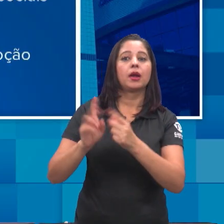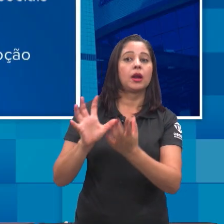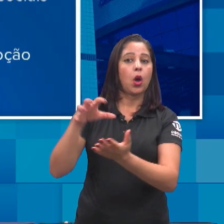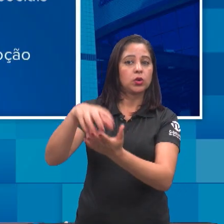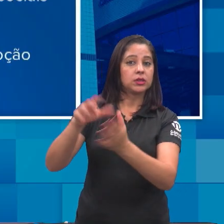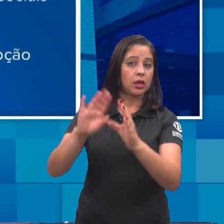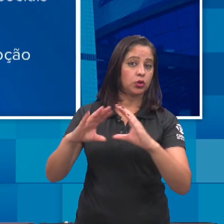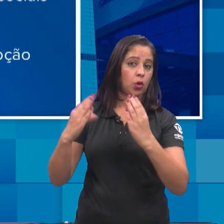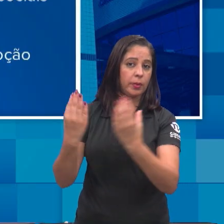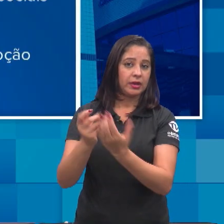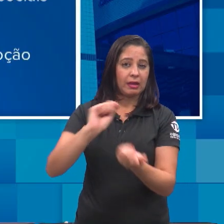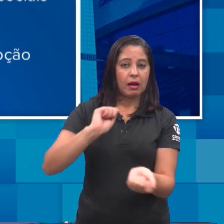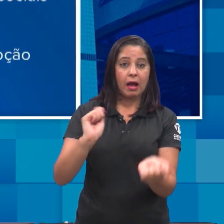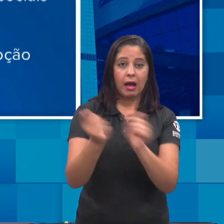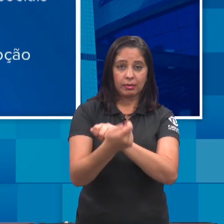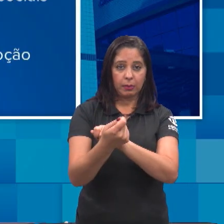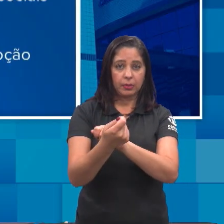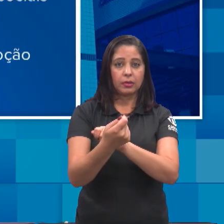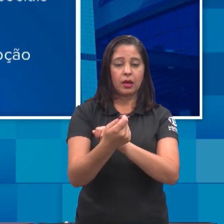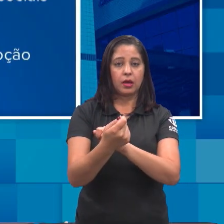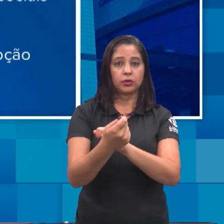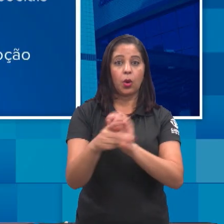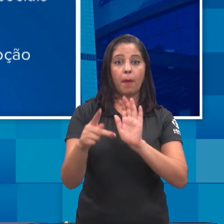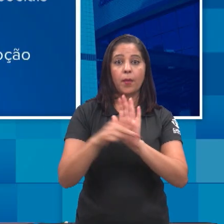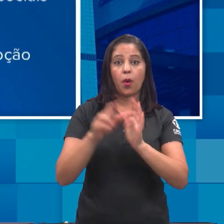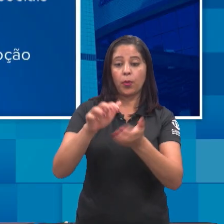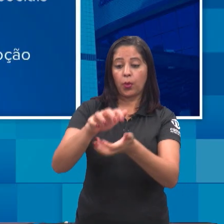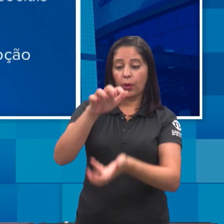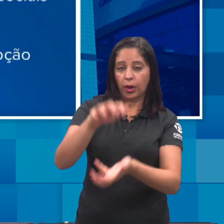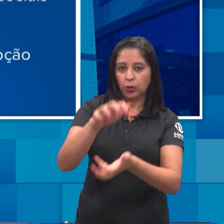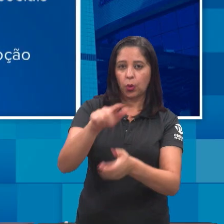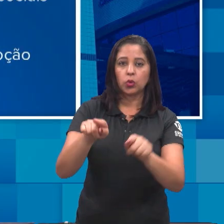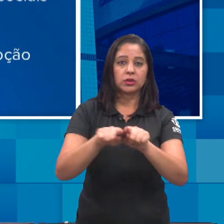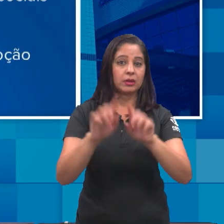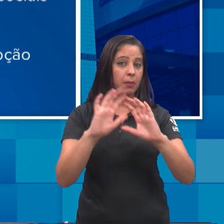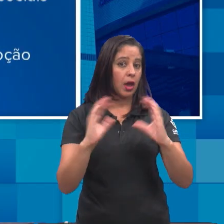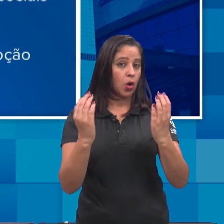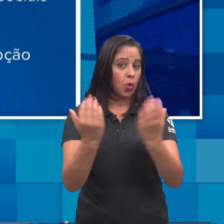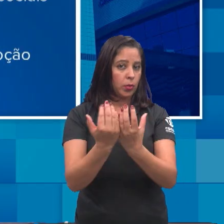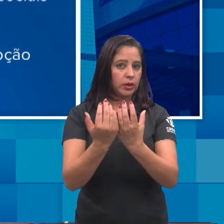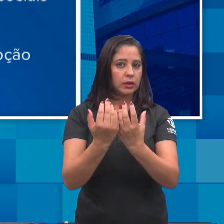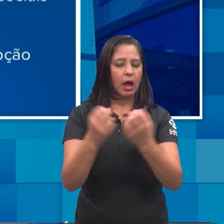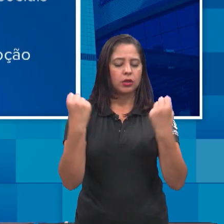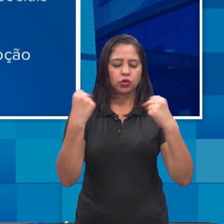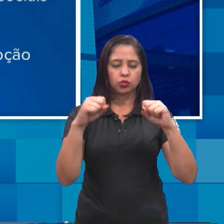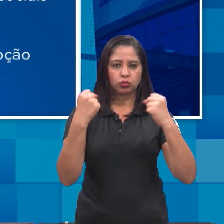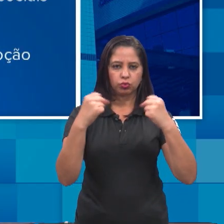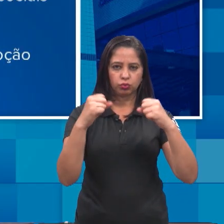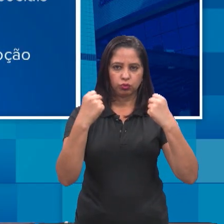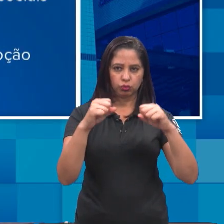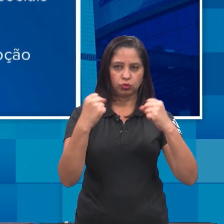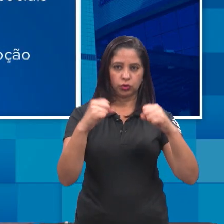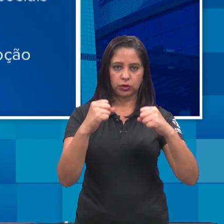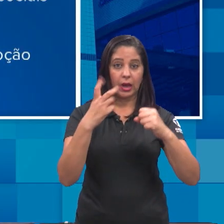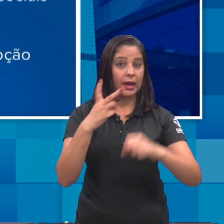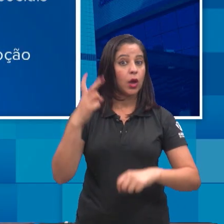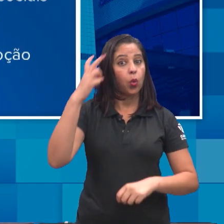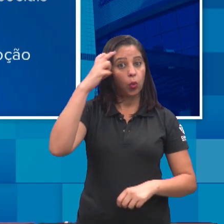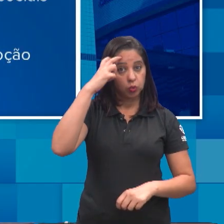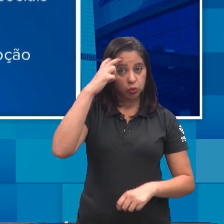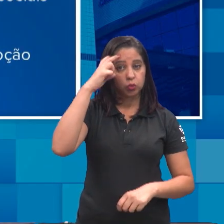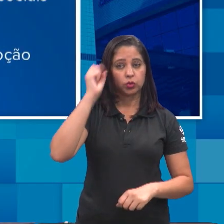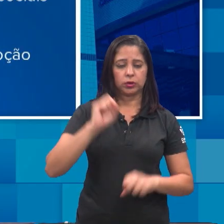e atendimento de idosos e a comunidade em geral com atividades físicas, sociais e culturais,